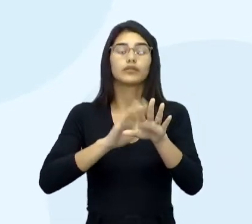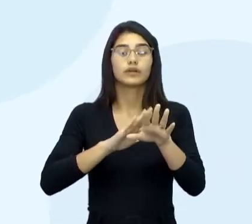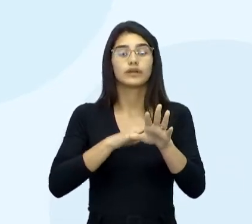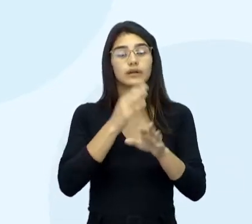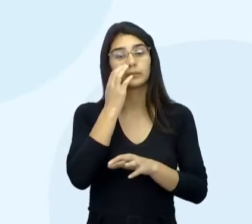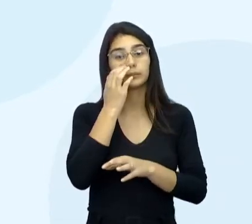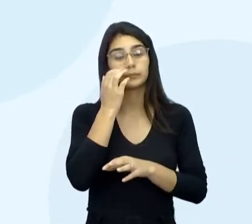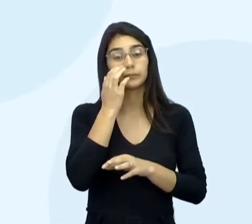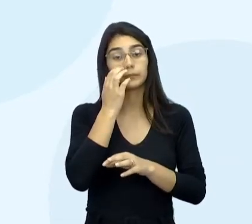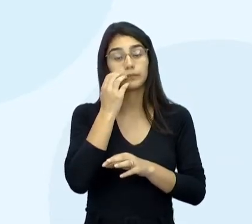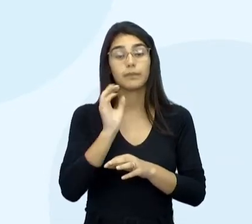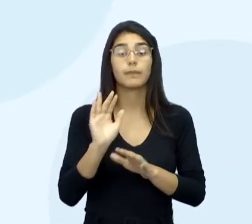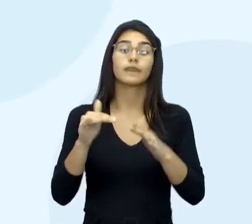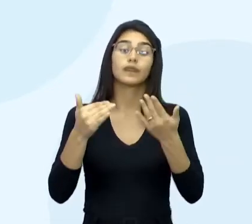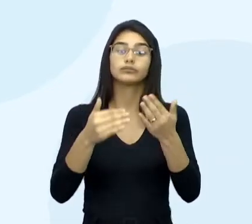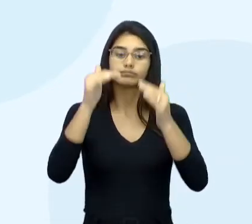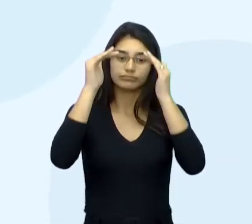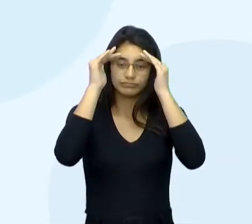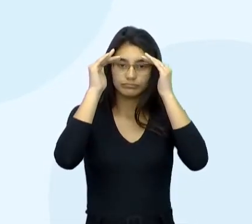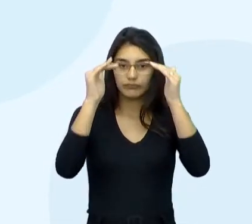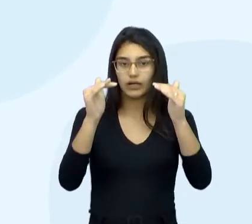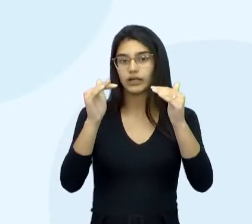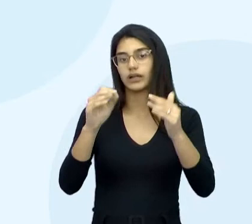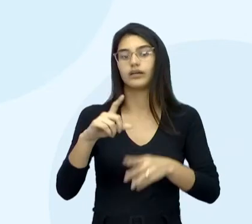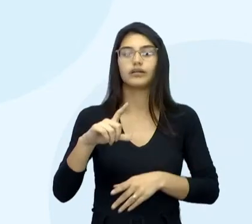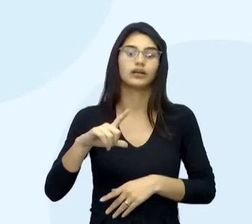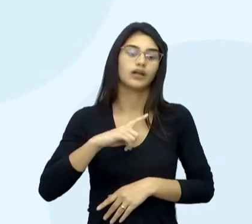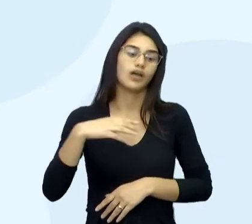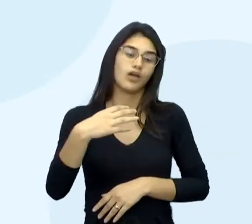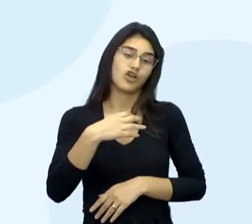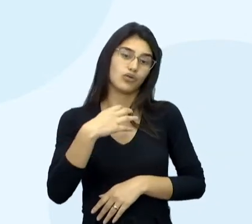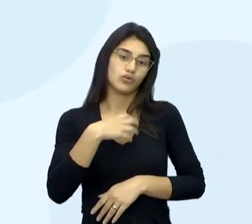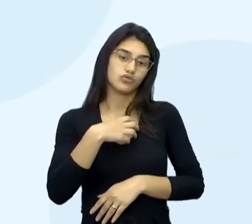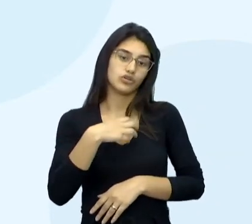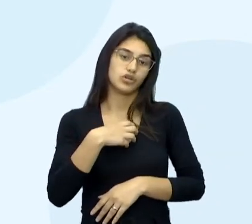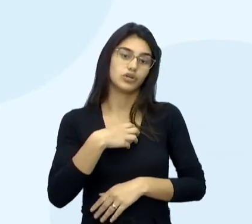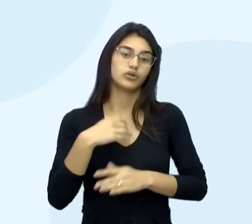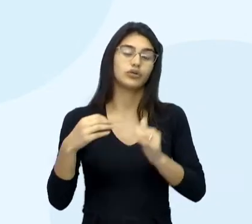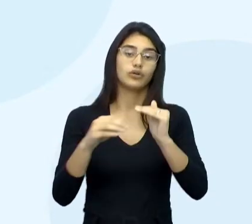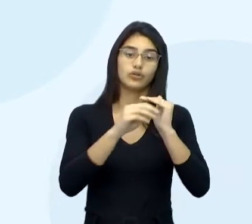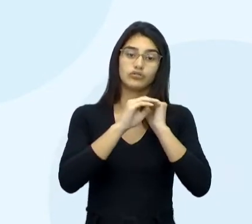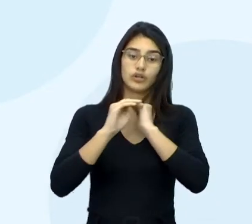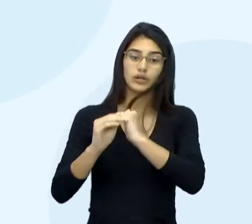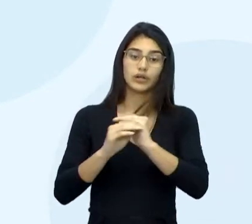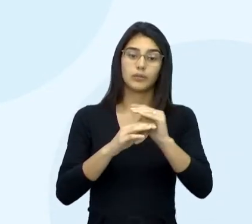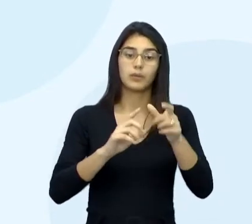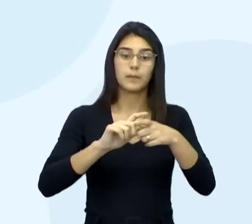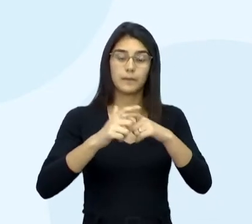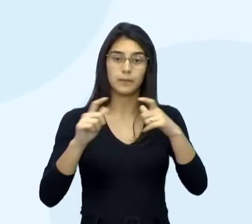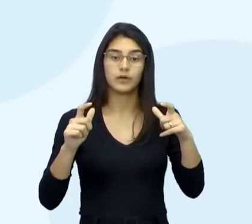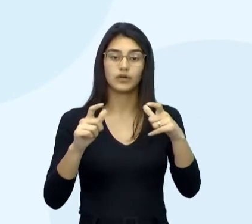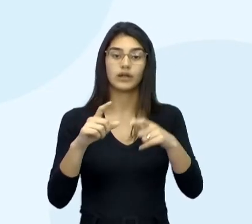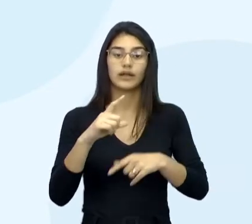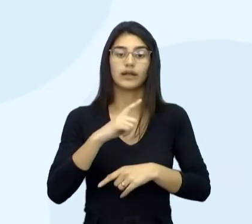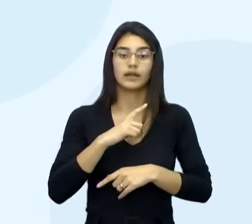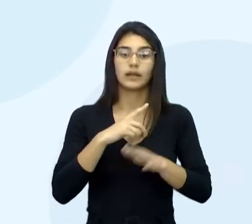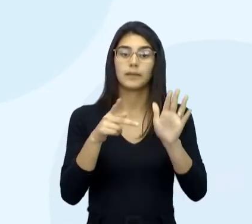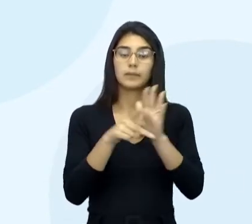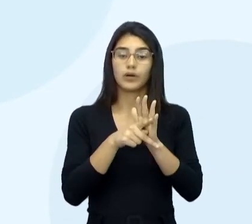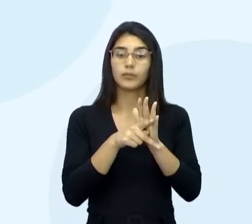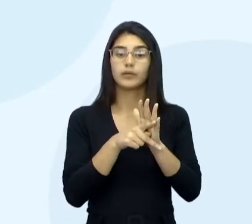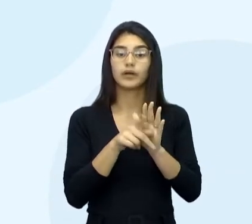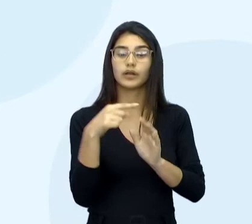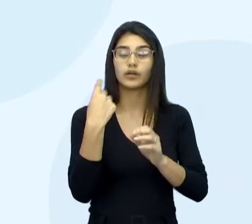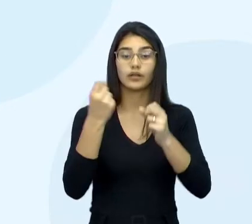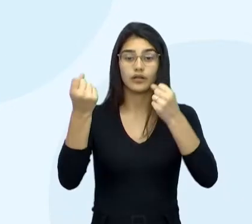compensar, ou seja, obedecendo a situação de equilíbrio proporcionada por essa propriedade